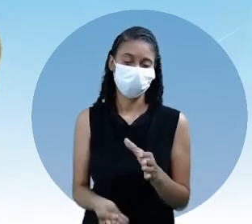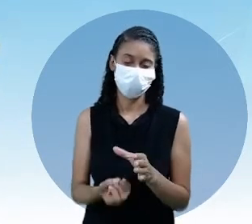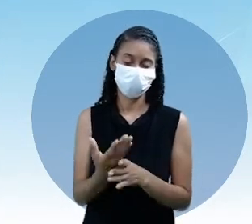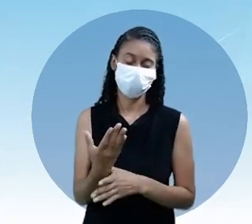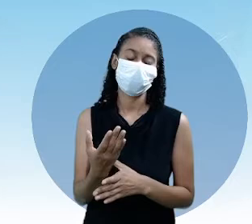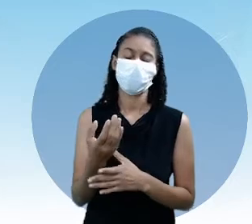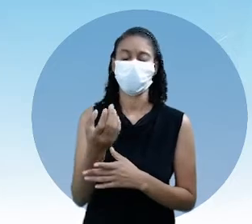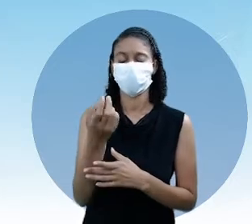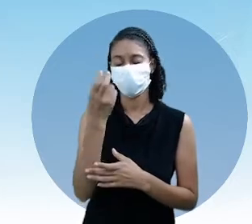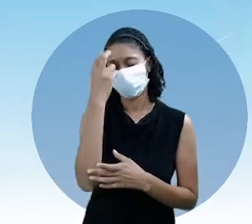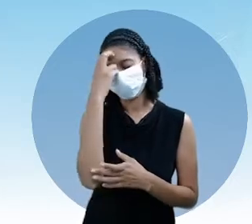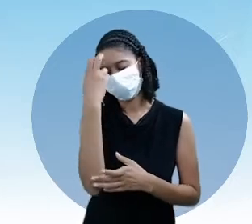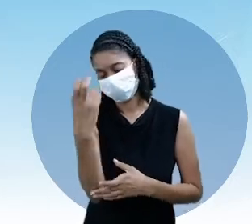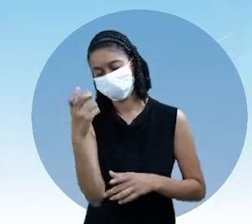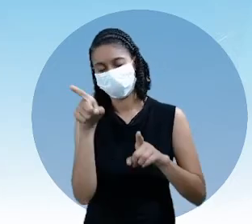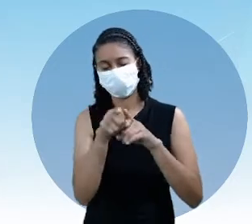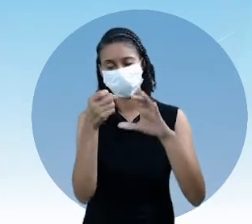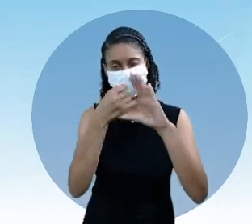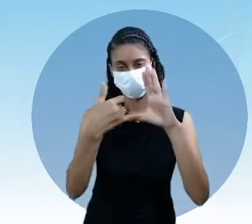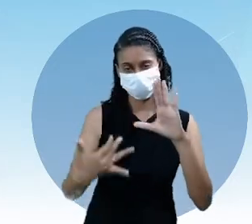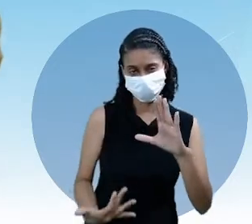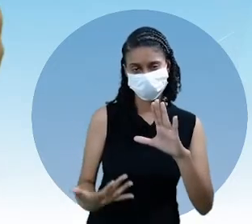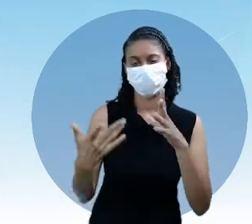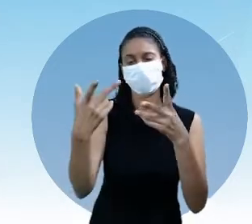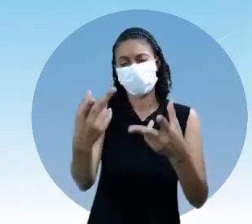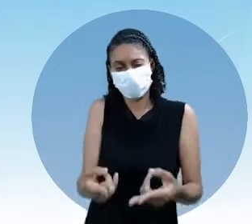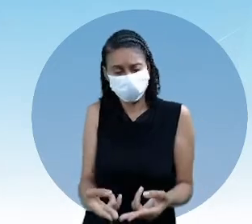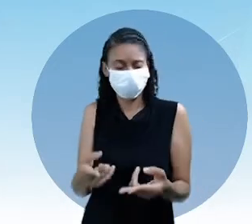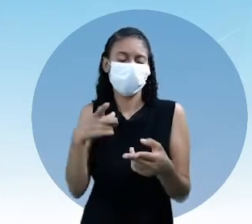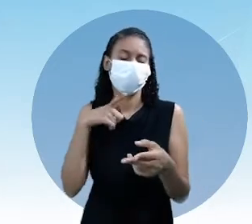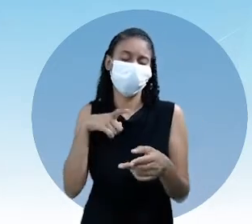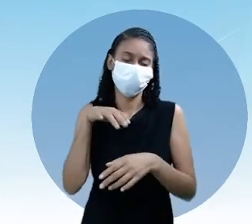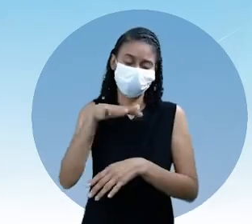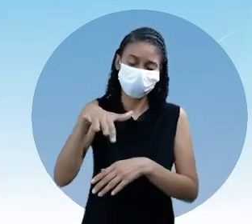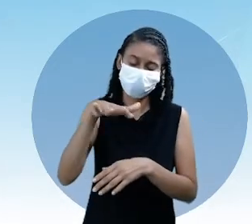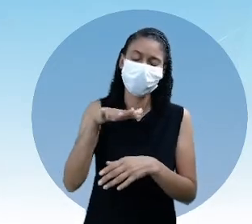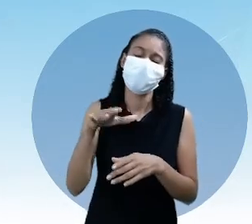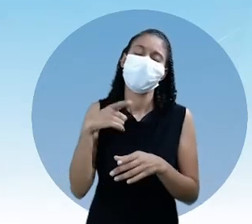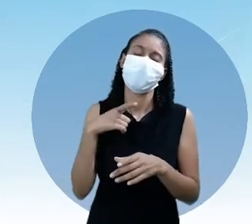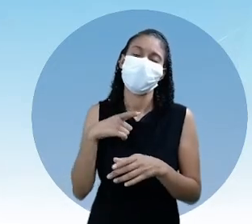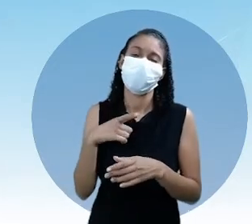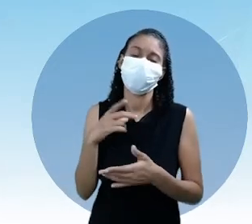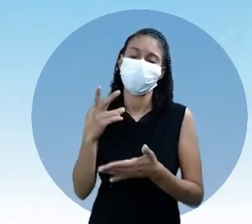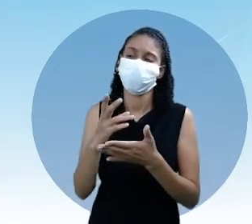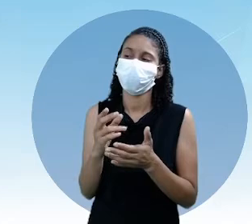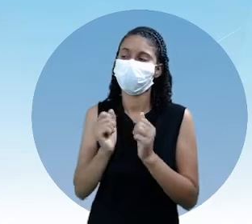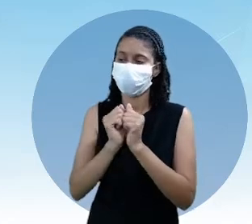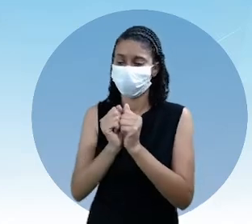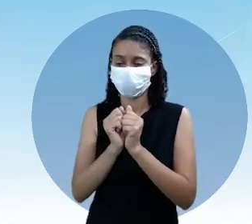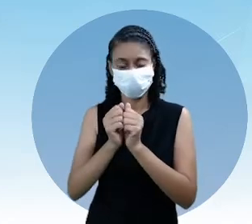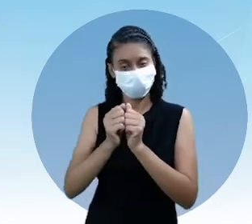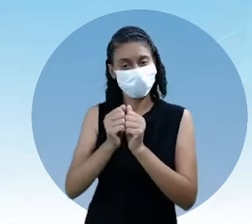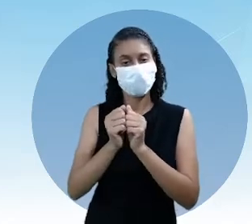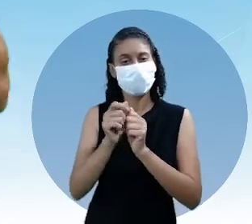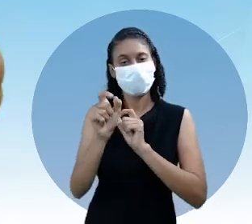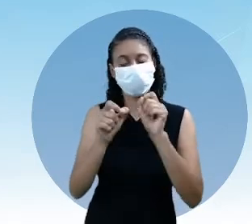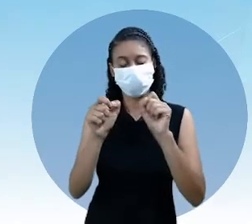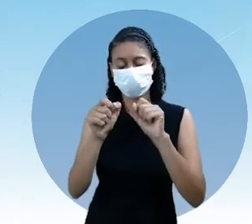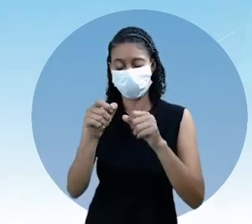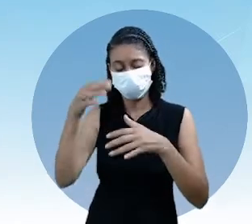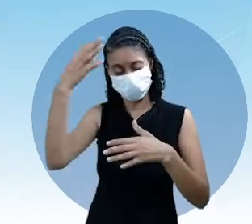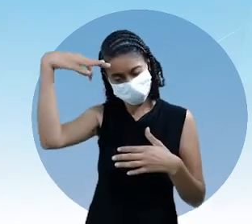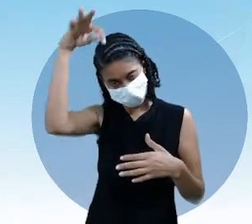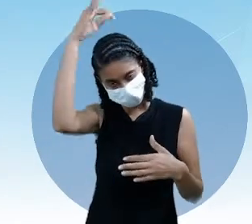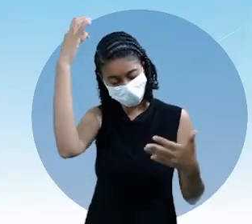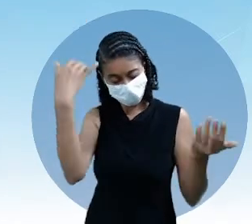cultural e características comuns, sendo esse espaço contínuo, o contíguo, que vai desde o México até o